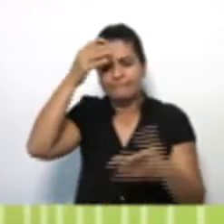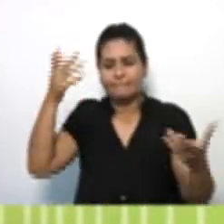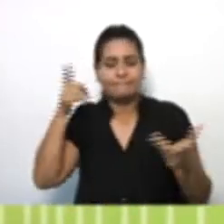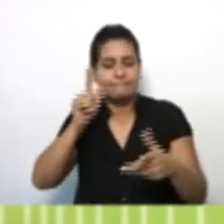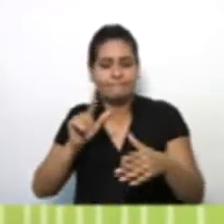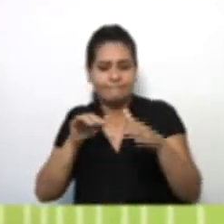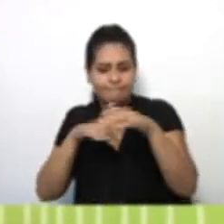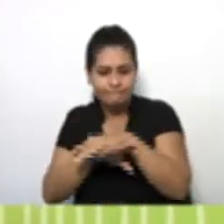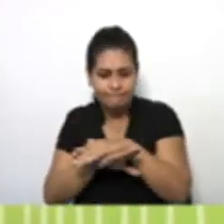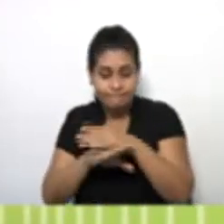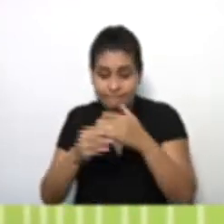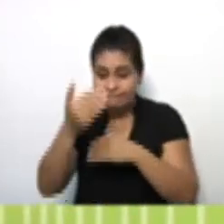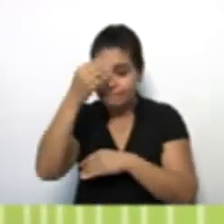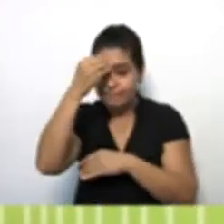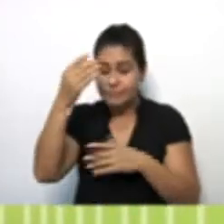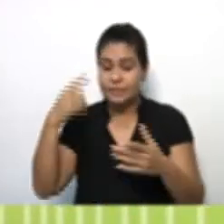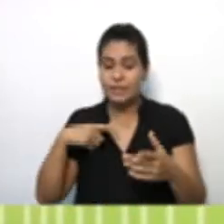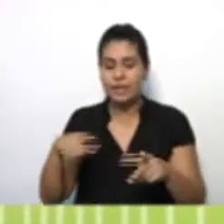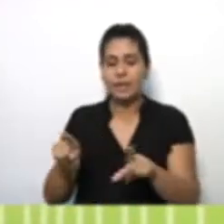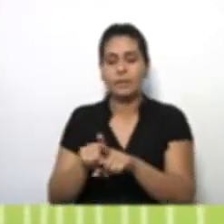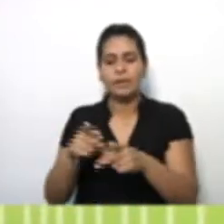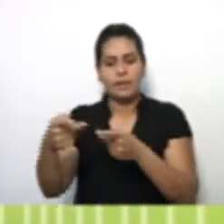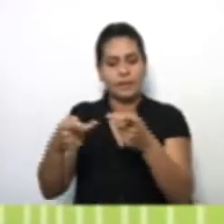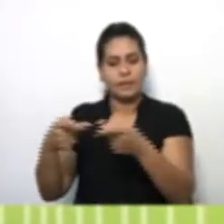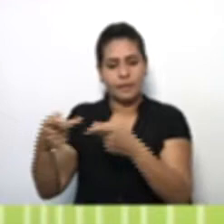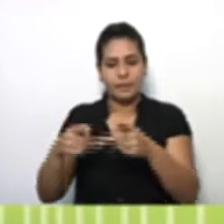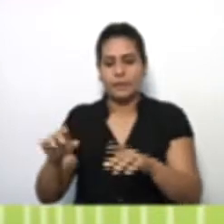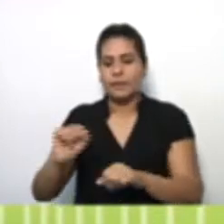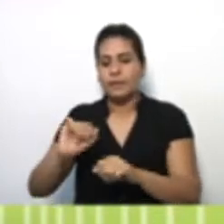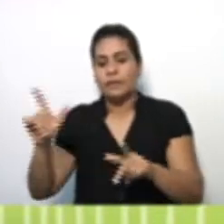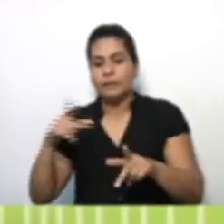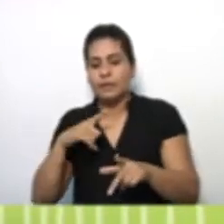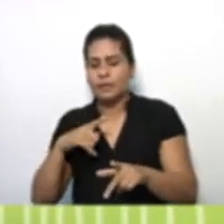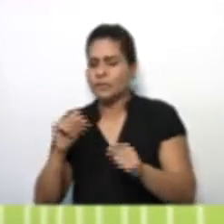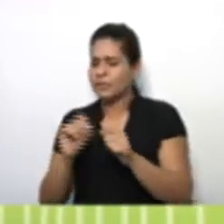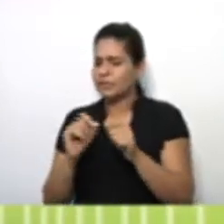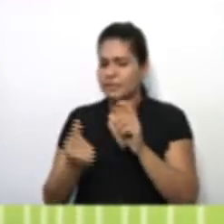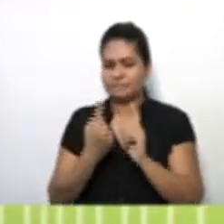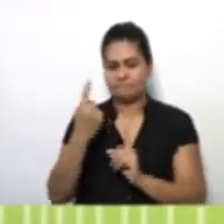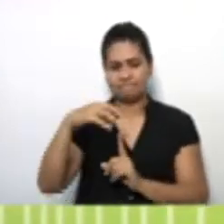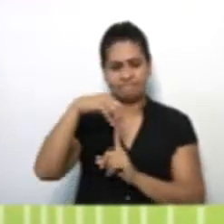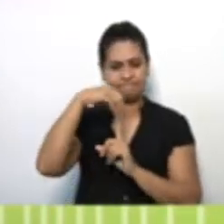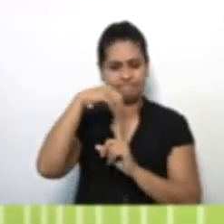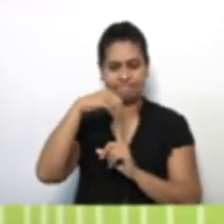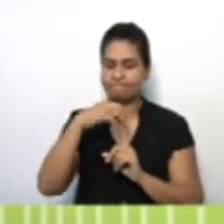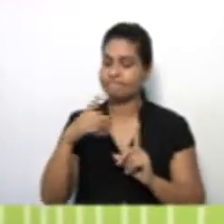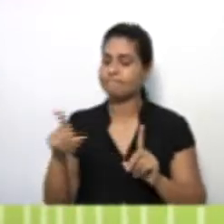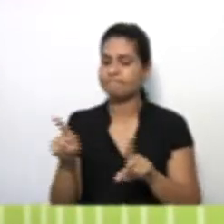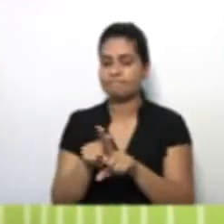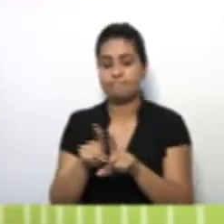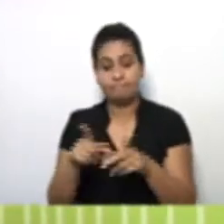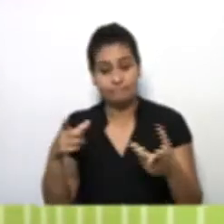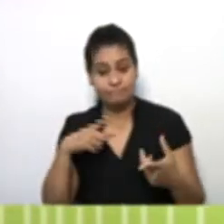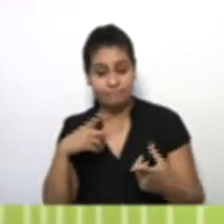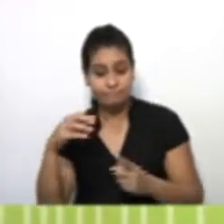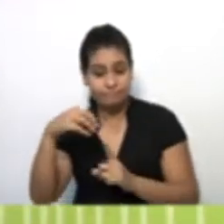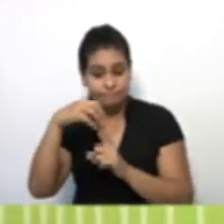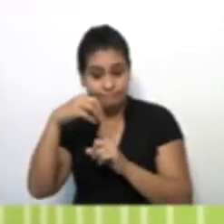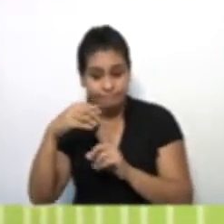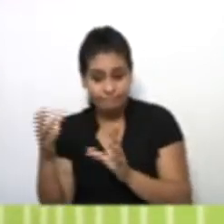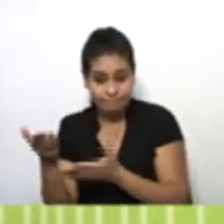na tua cabecinha, meu querido, é o seguinte: planejamento, ele é algo que ele não é feito sozinho. Ele é algo